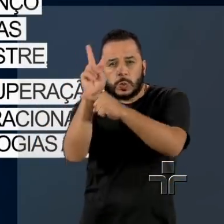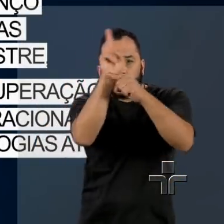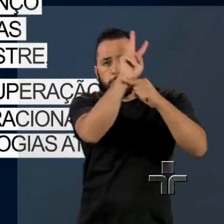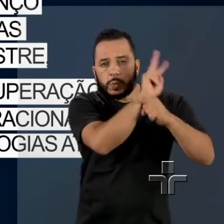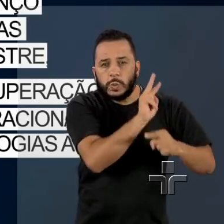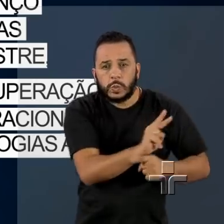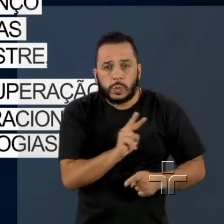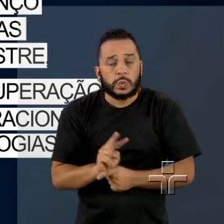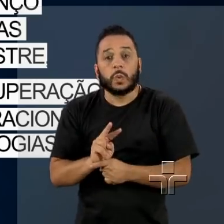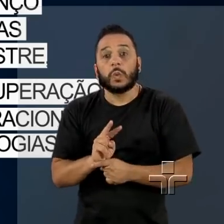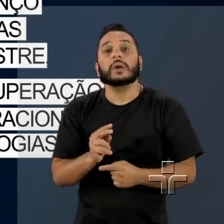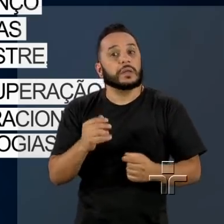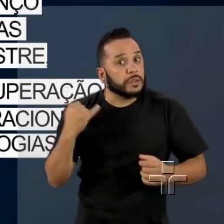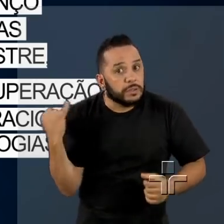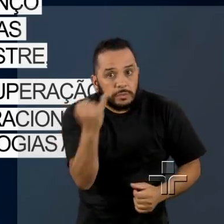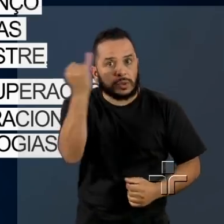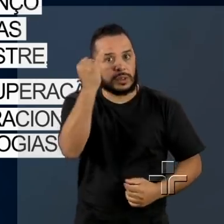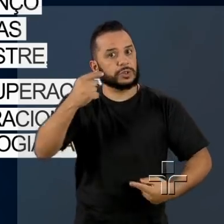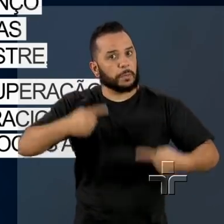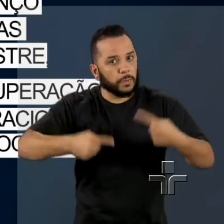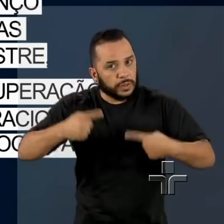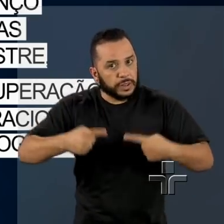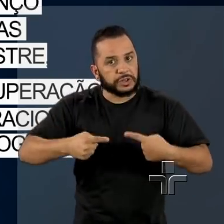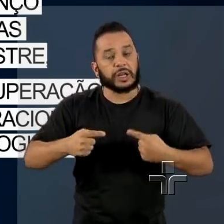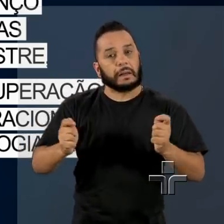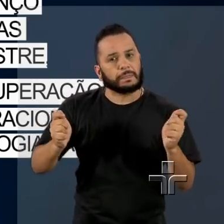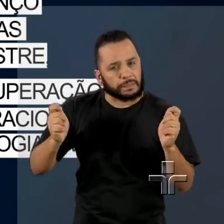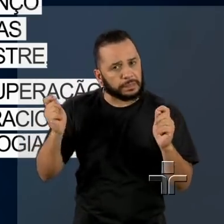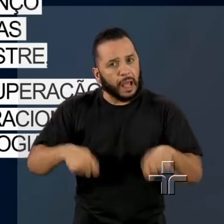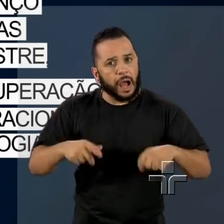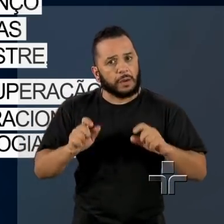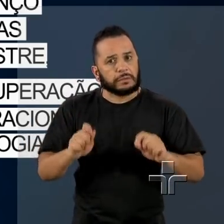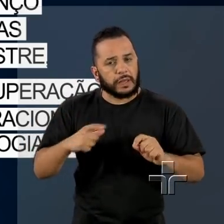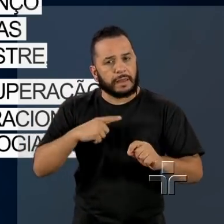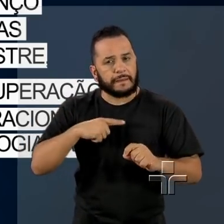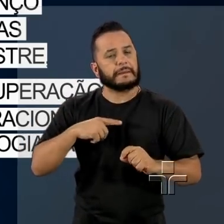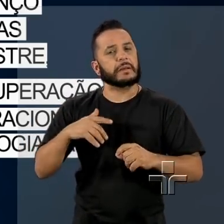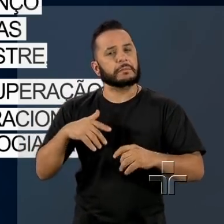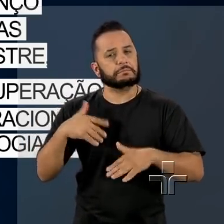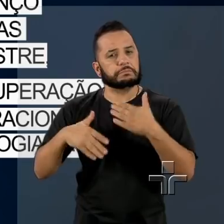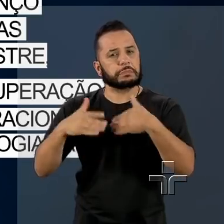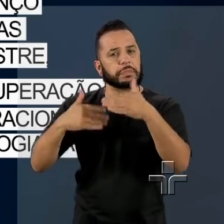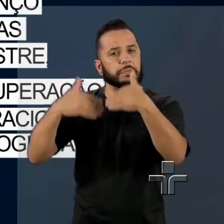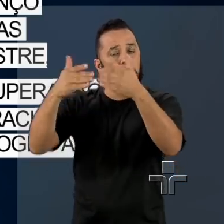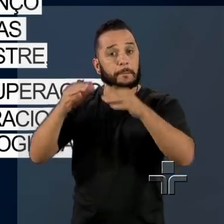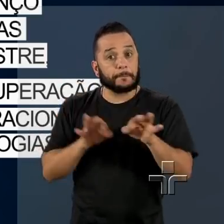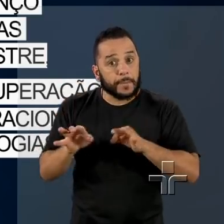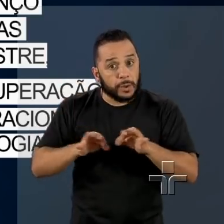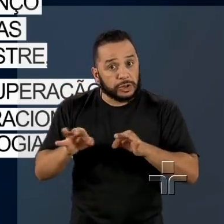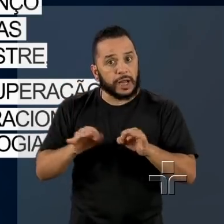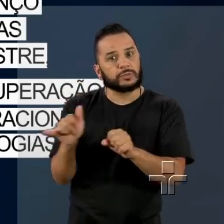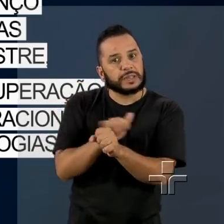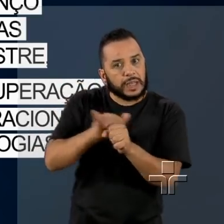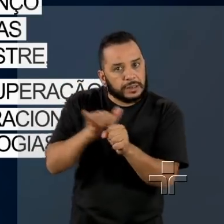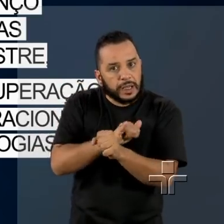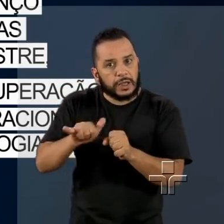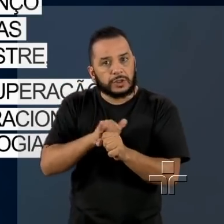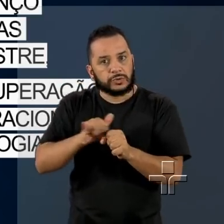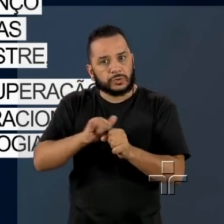Pela primeira vez desde a redemocratização, o Comando do Exército Brasileiro está fazendo reuniões com pré-candidatos